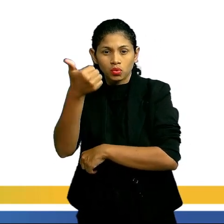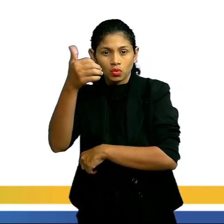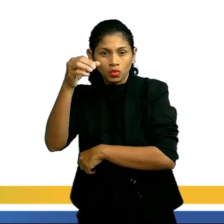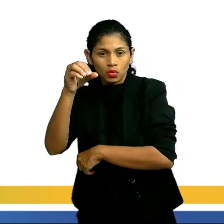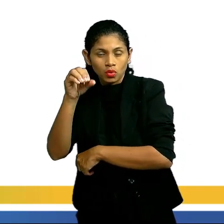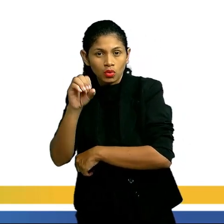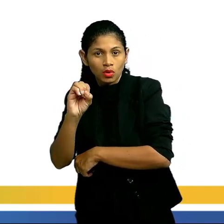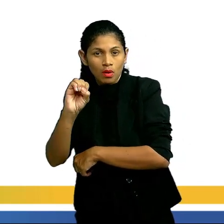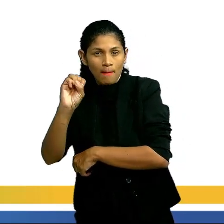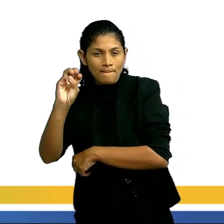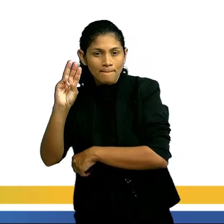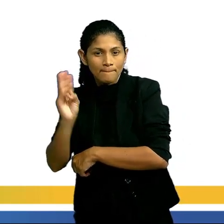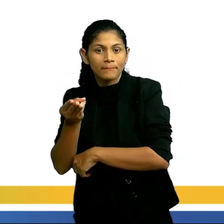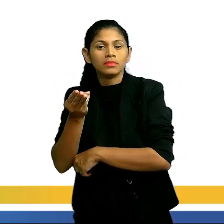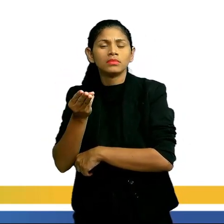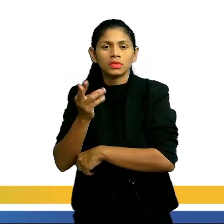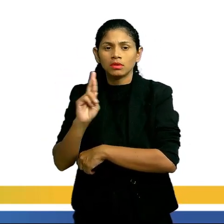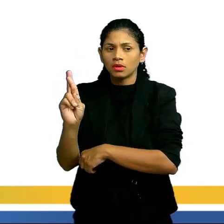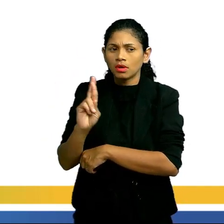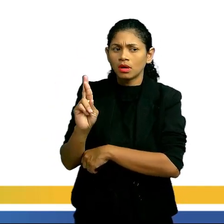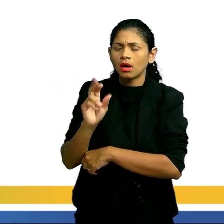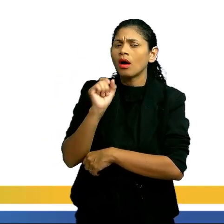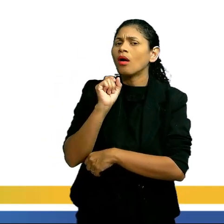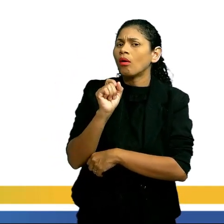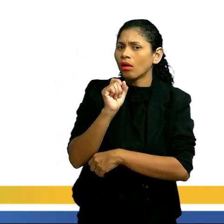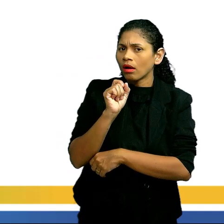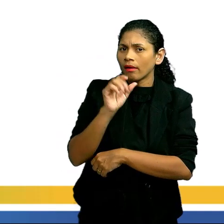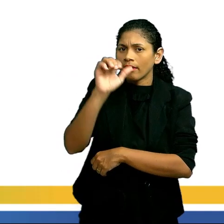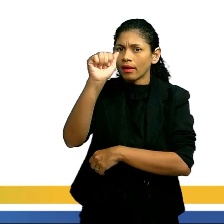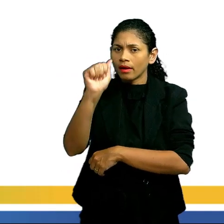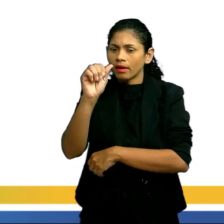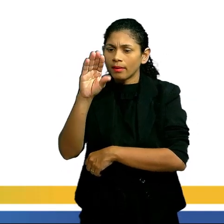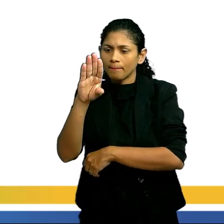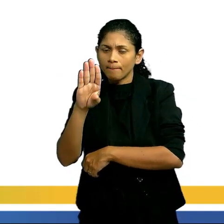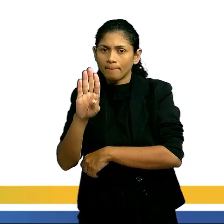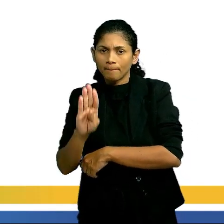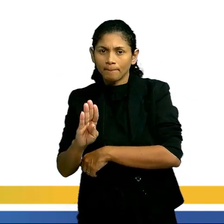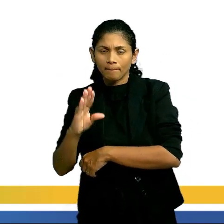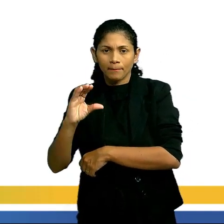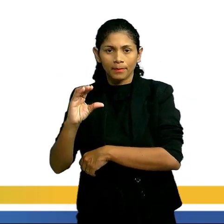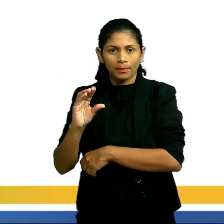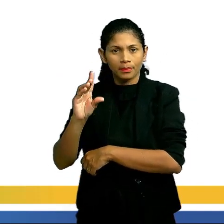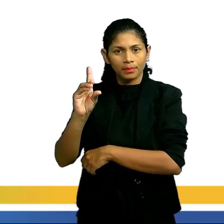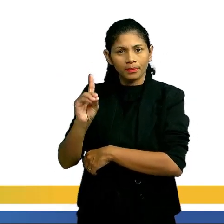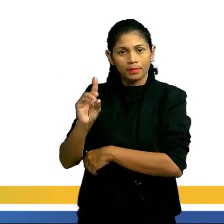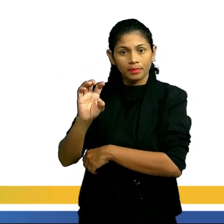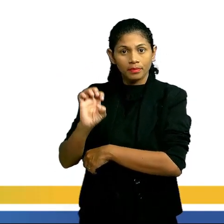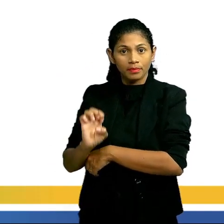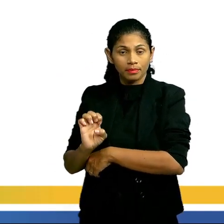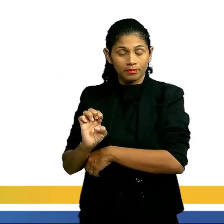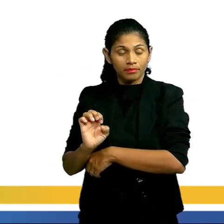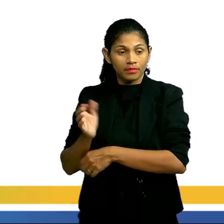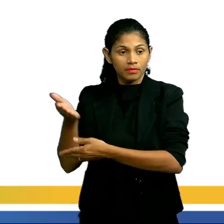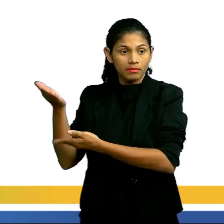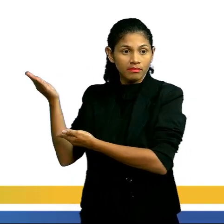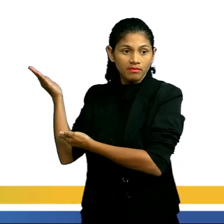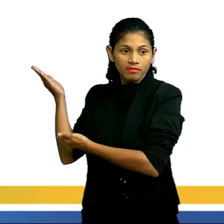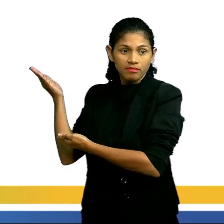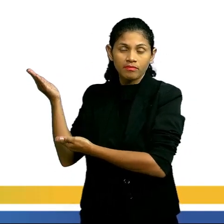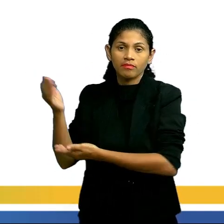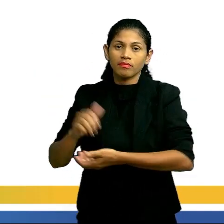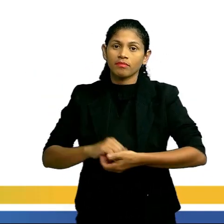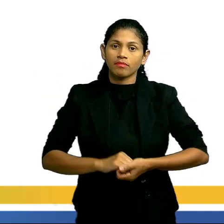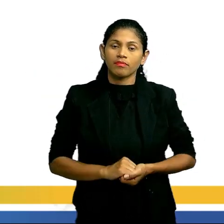peças. Alternativa B, 2.500. Alternativa C, 40 mil. Alternativa D, 50 mil. Ou alternativa